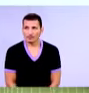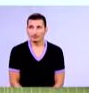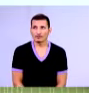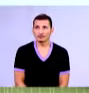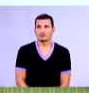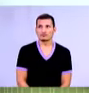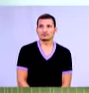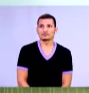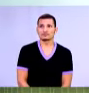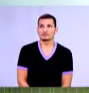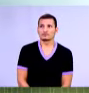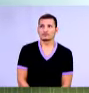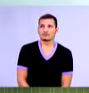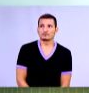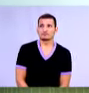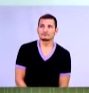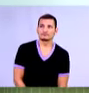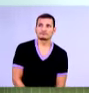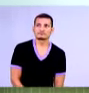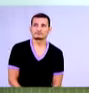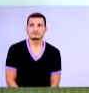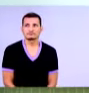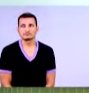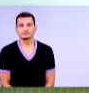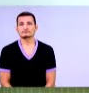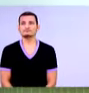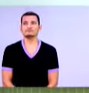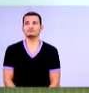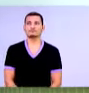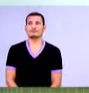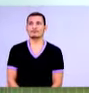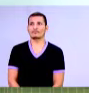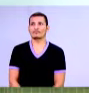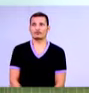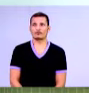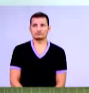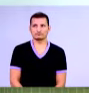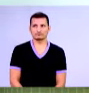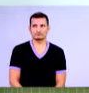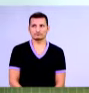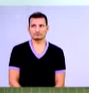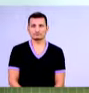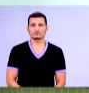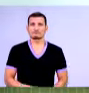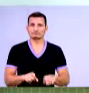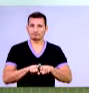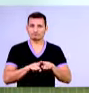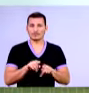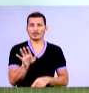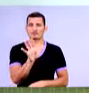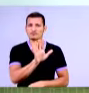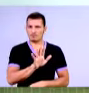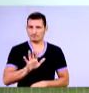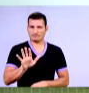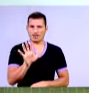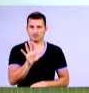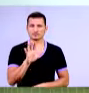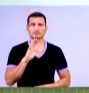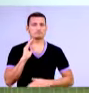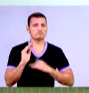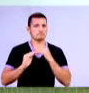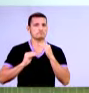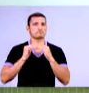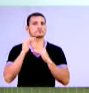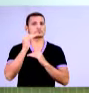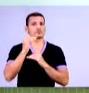Não podemos deixar também de comentar sobre essas interfaces modernas que permitem cada vez